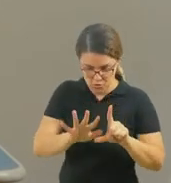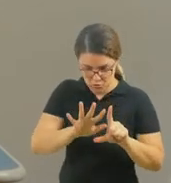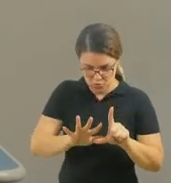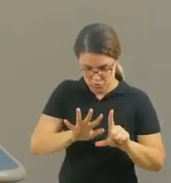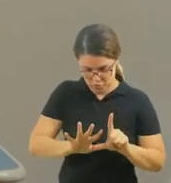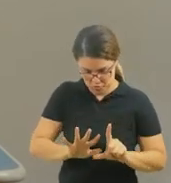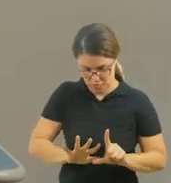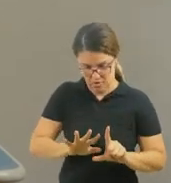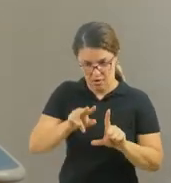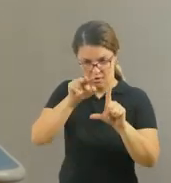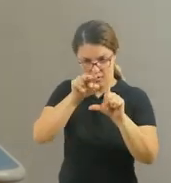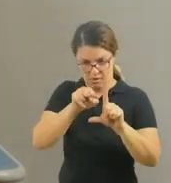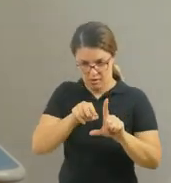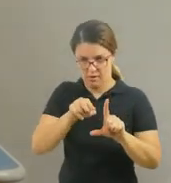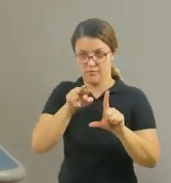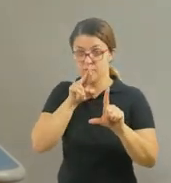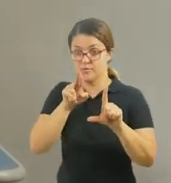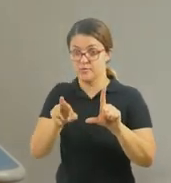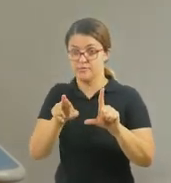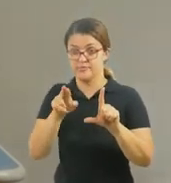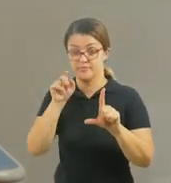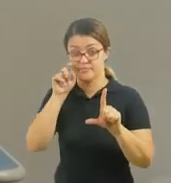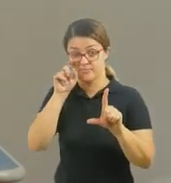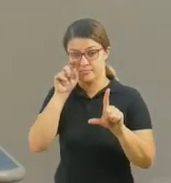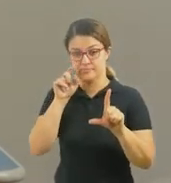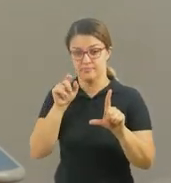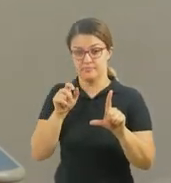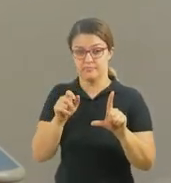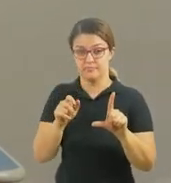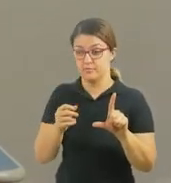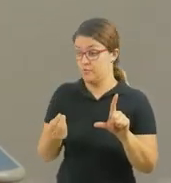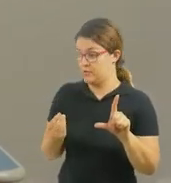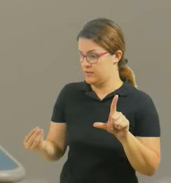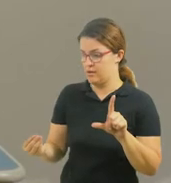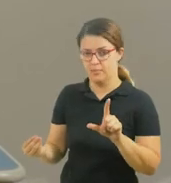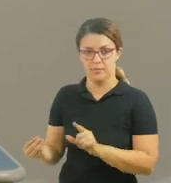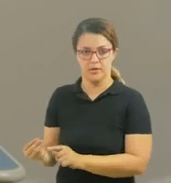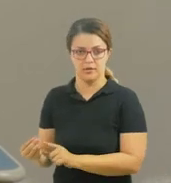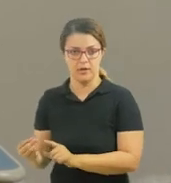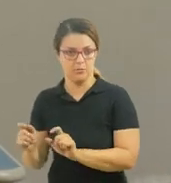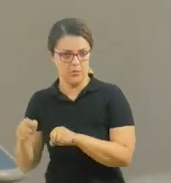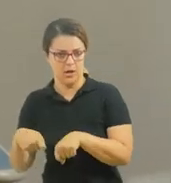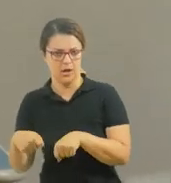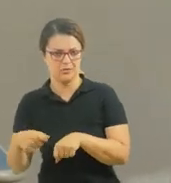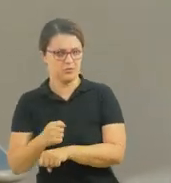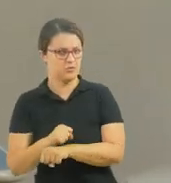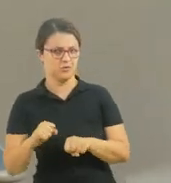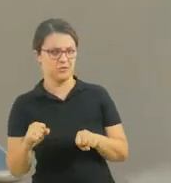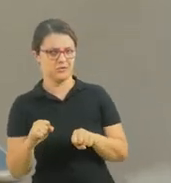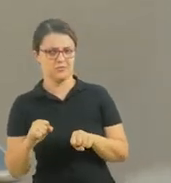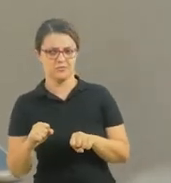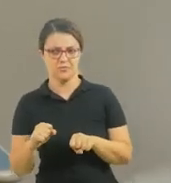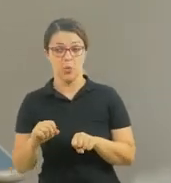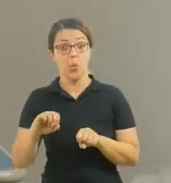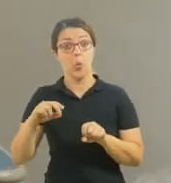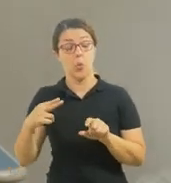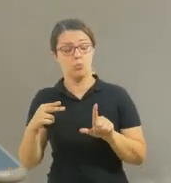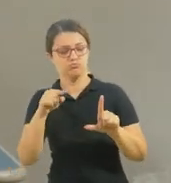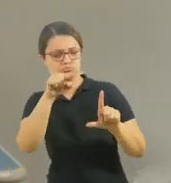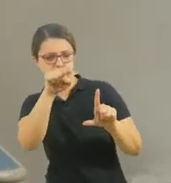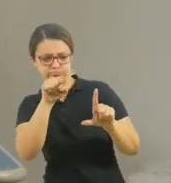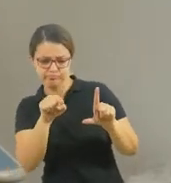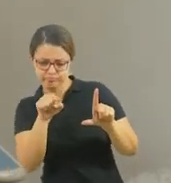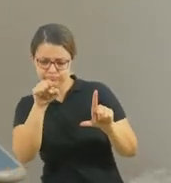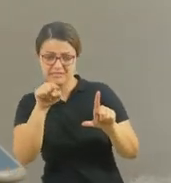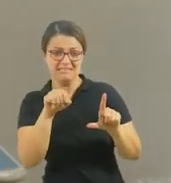tá? É a imagem e aí ela vai responder. Você pode dar a plaquinha na mão dela, ou você pode estar com as plaquinhas e ela aponta,